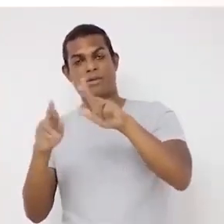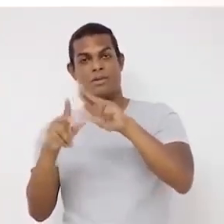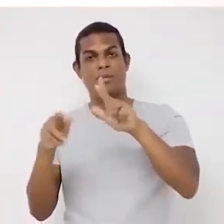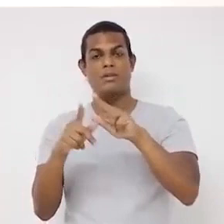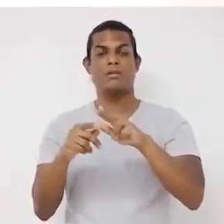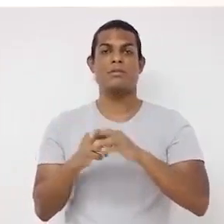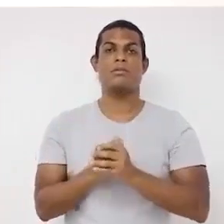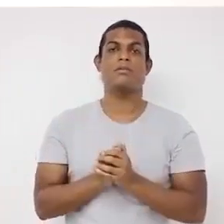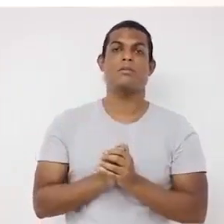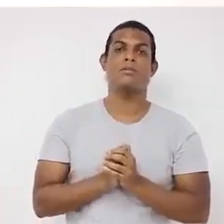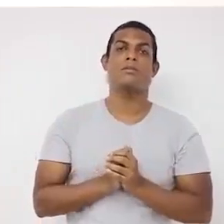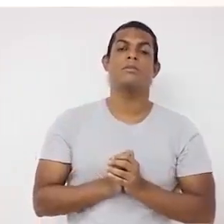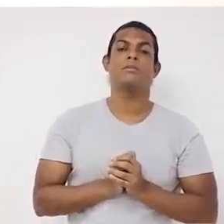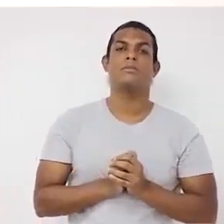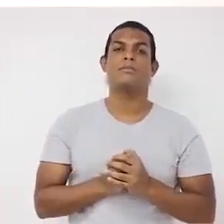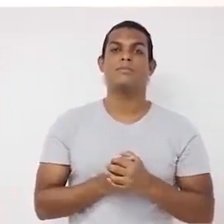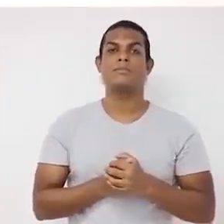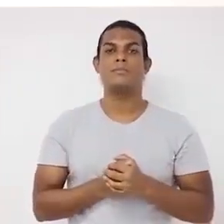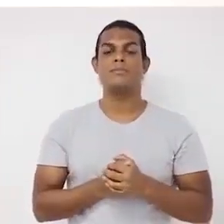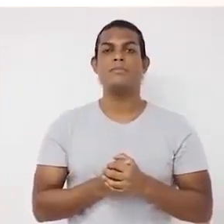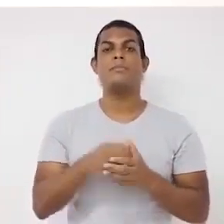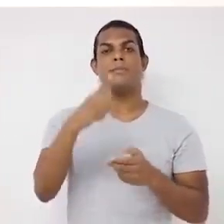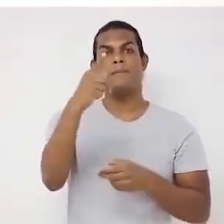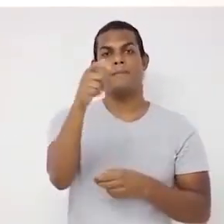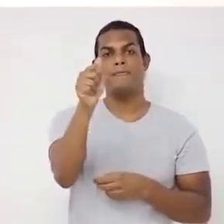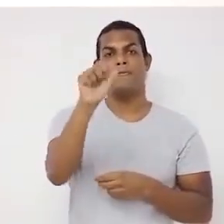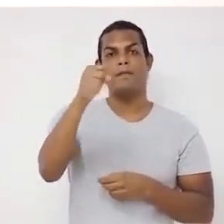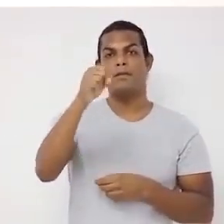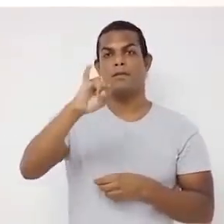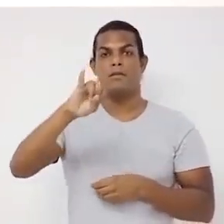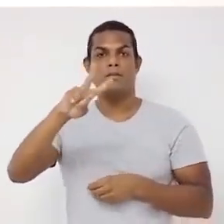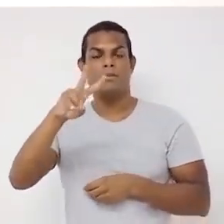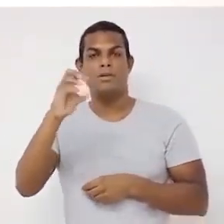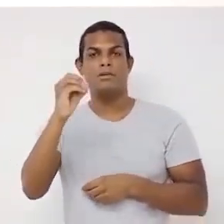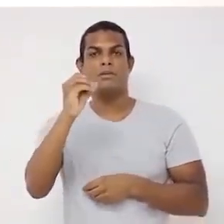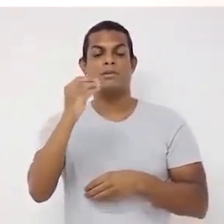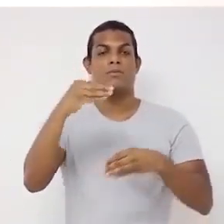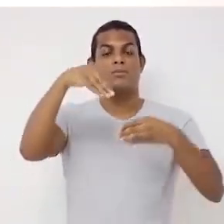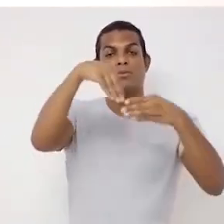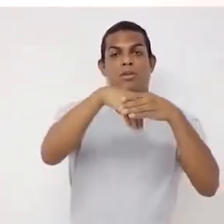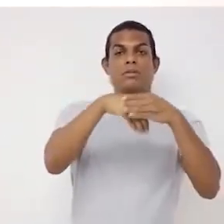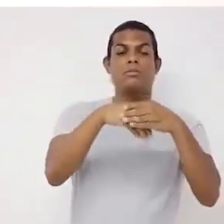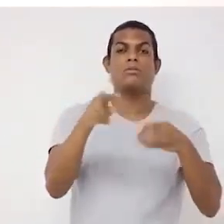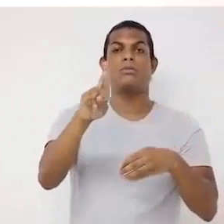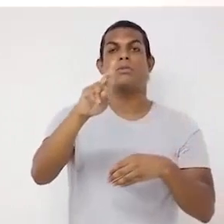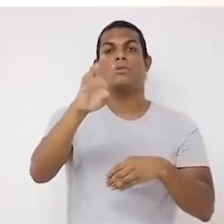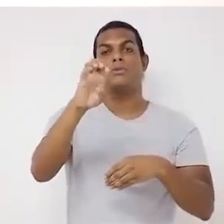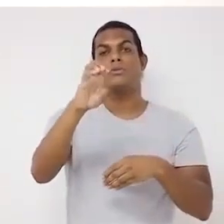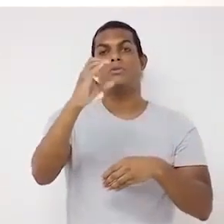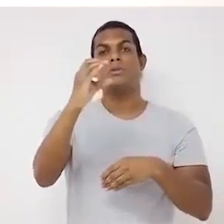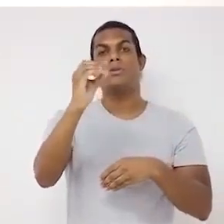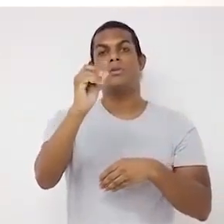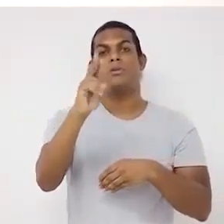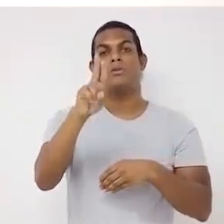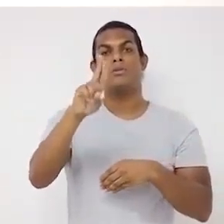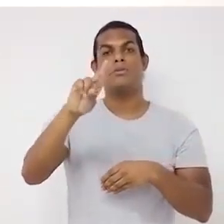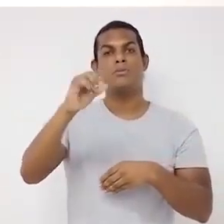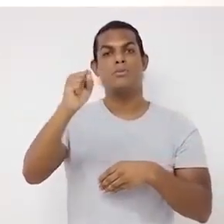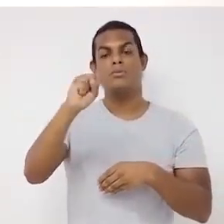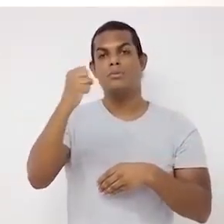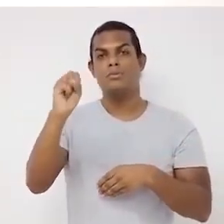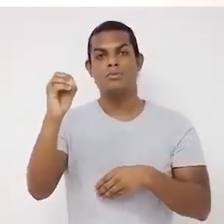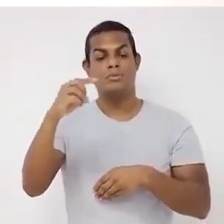passivo e patrimônio líquido, sendo aplicado no total de recursos da empresa, no total de